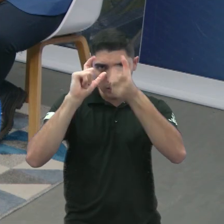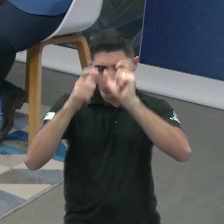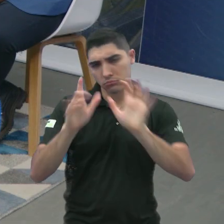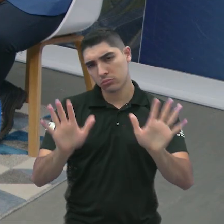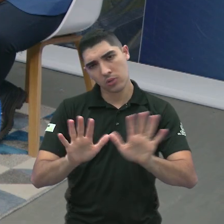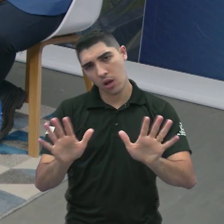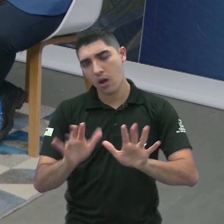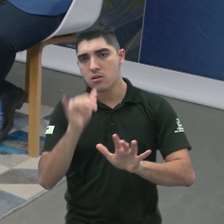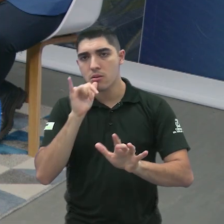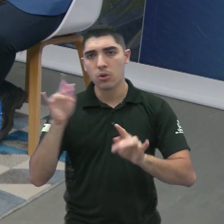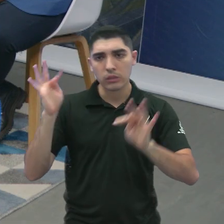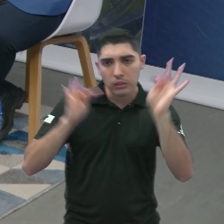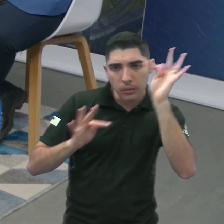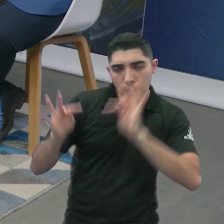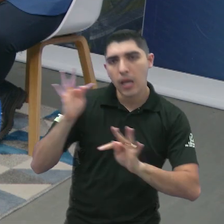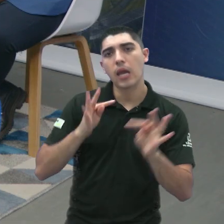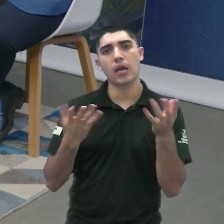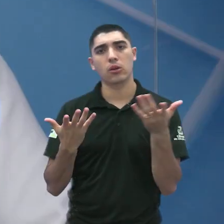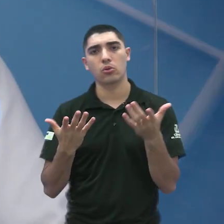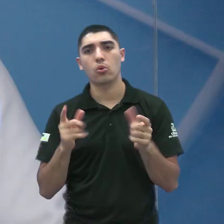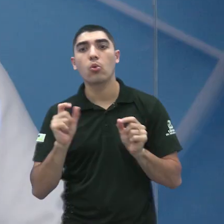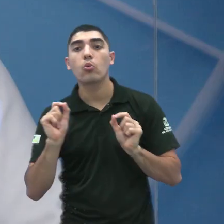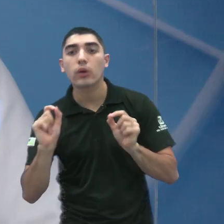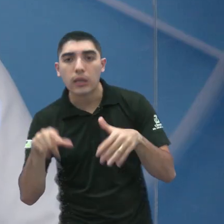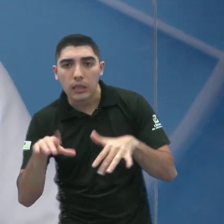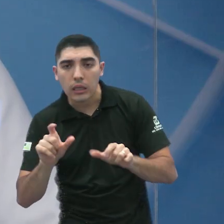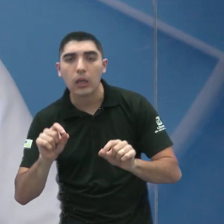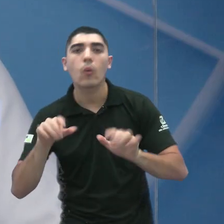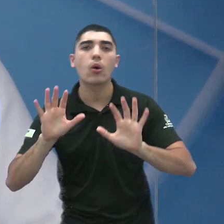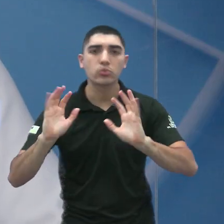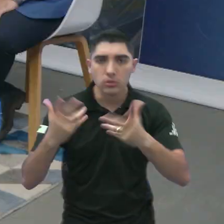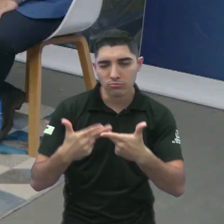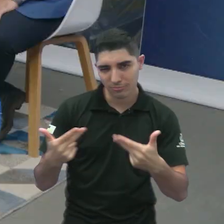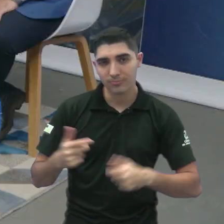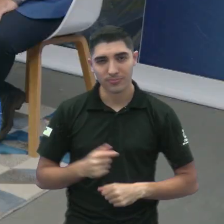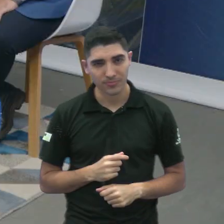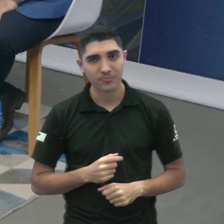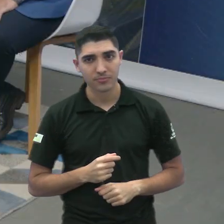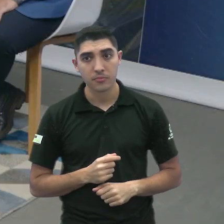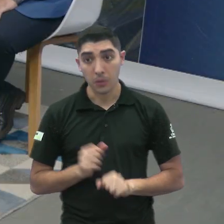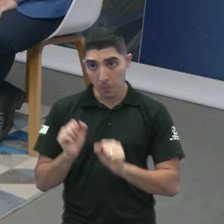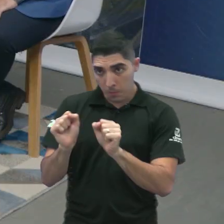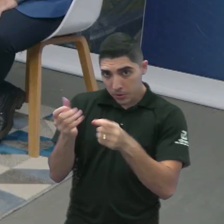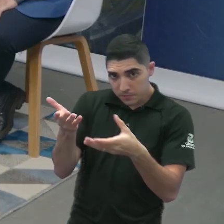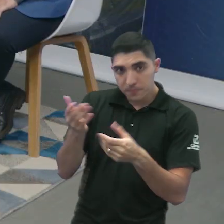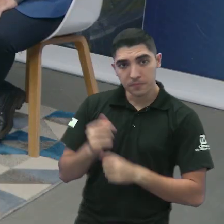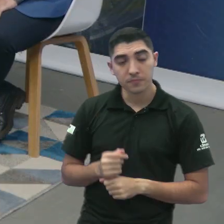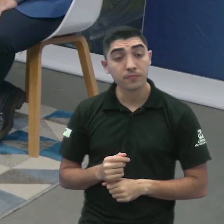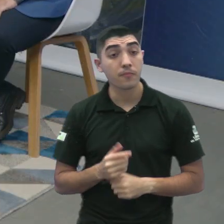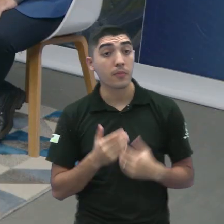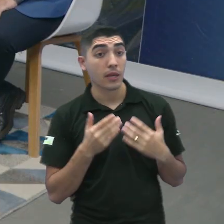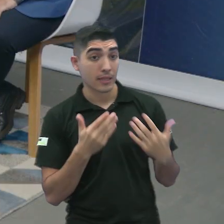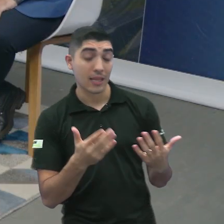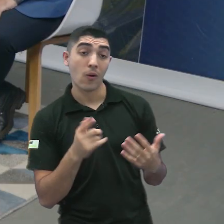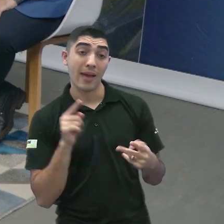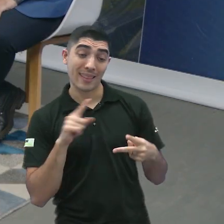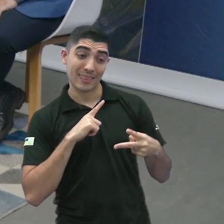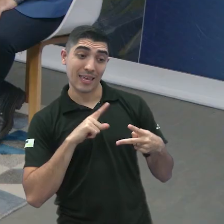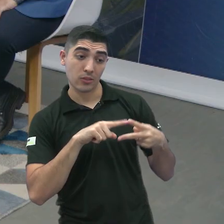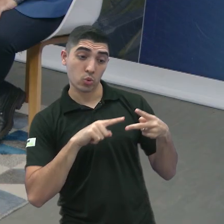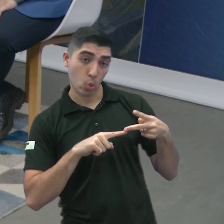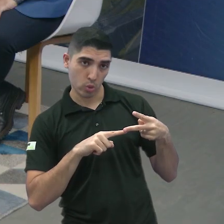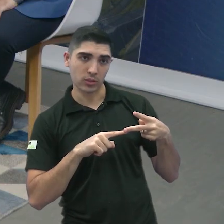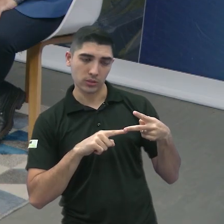Tratamento, diagnóstico, quem busca, o que é, enfim, acho que os números... Acho que os números têm dois lados, tem um